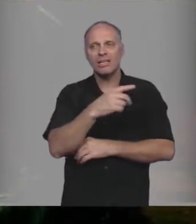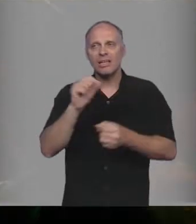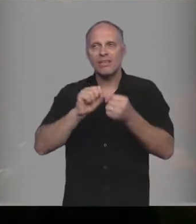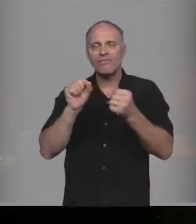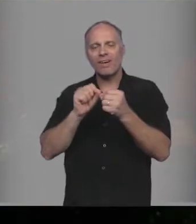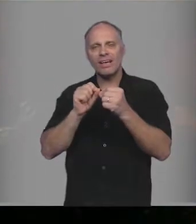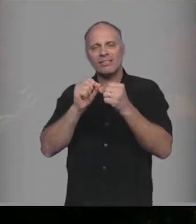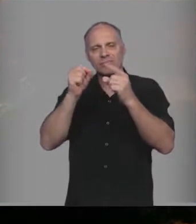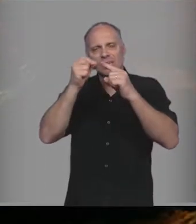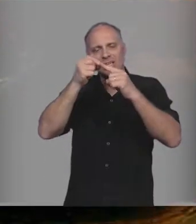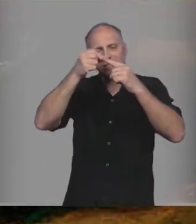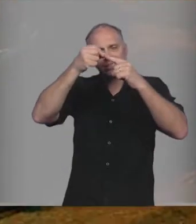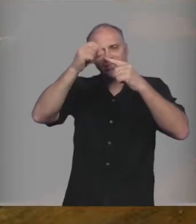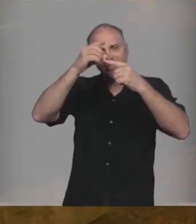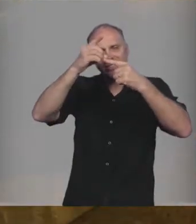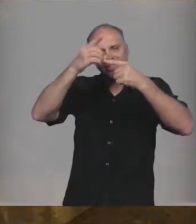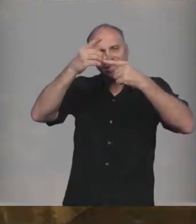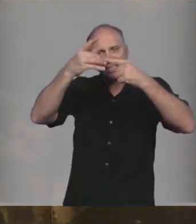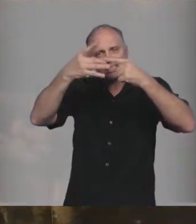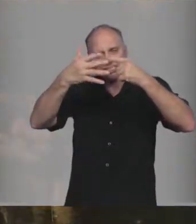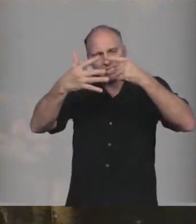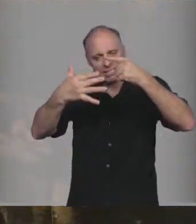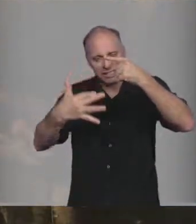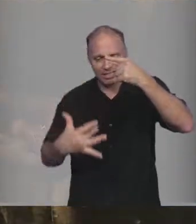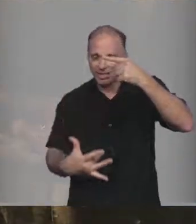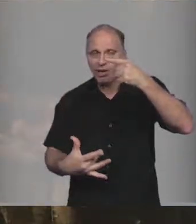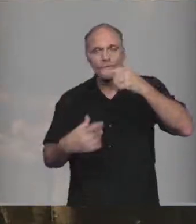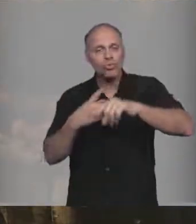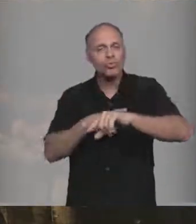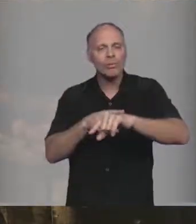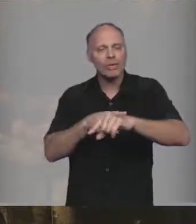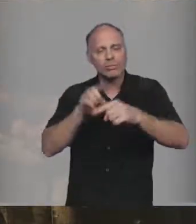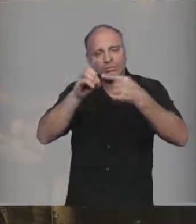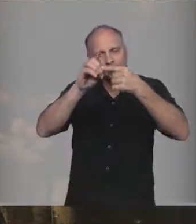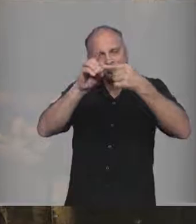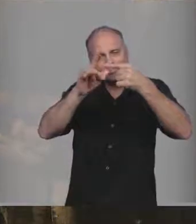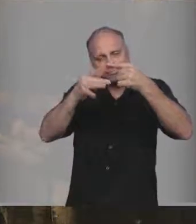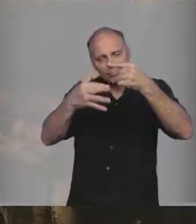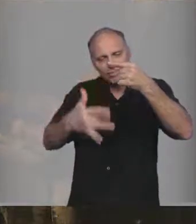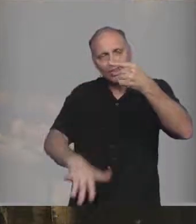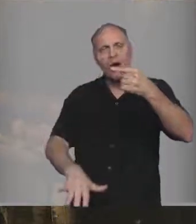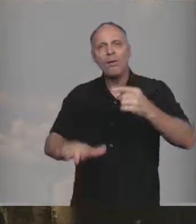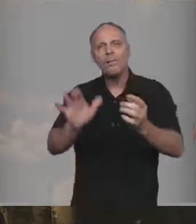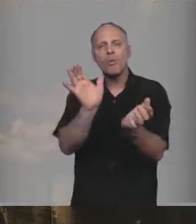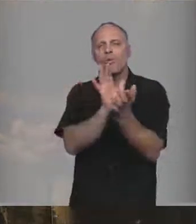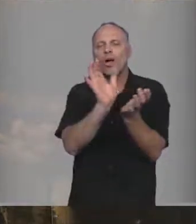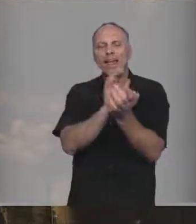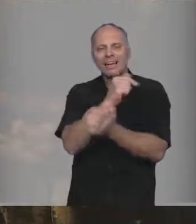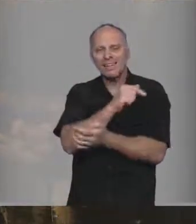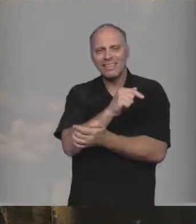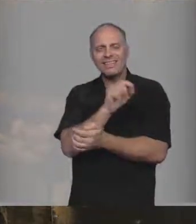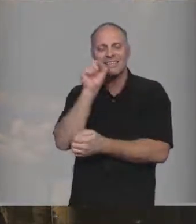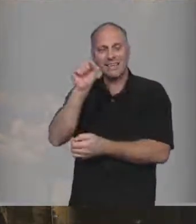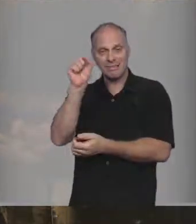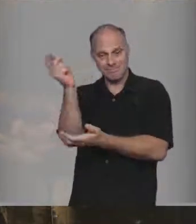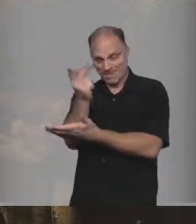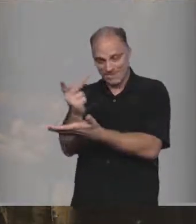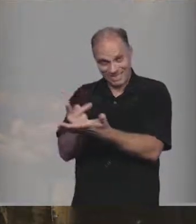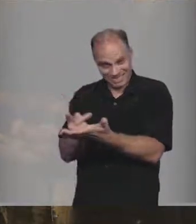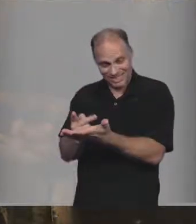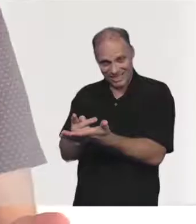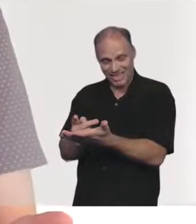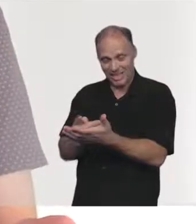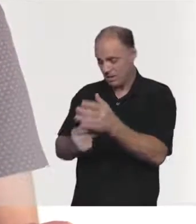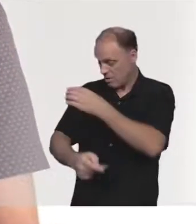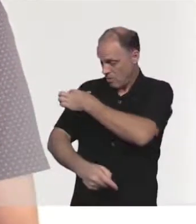uma descrição desse momento para um colega que para